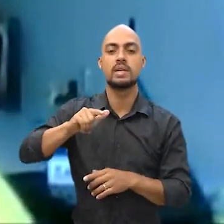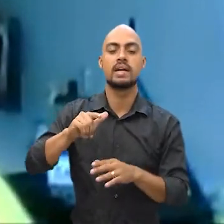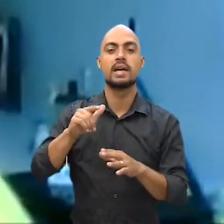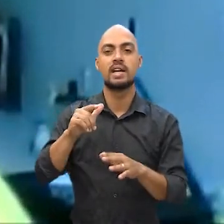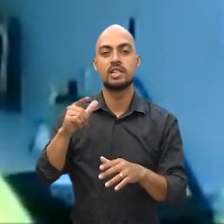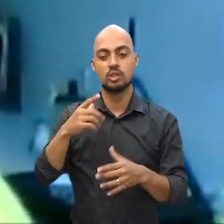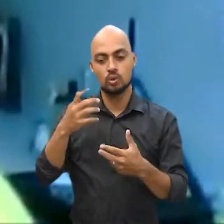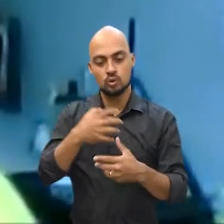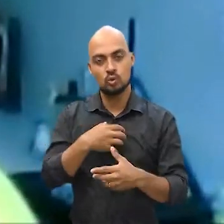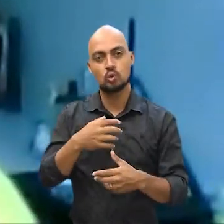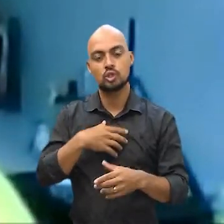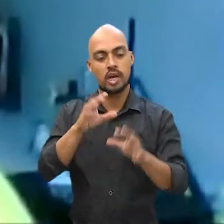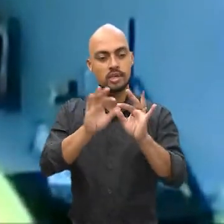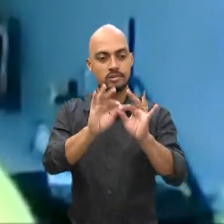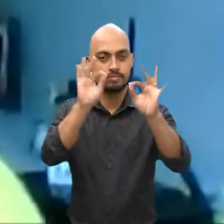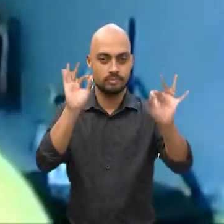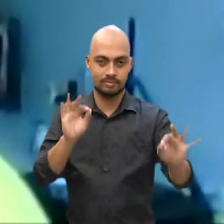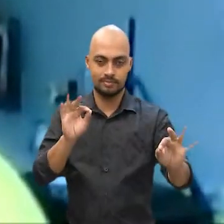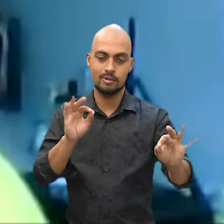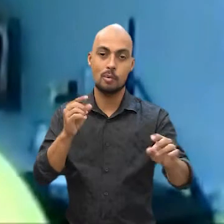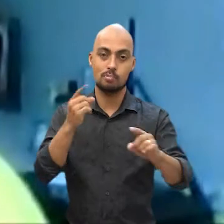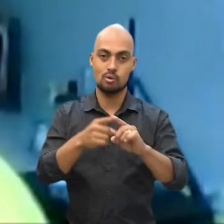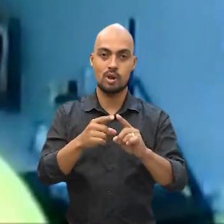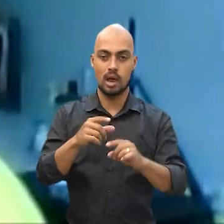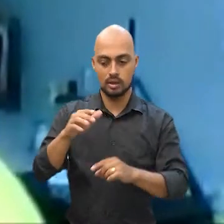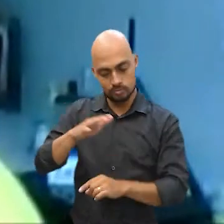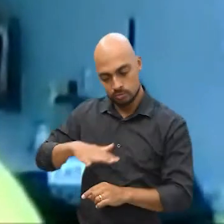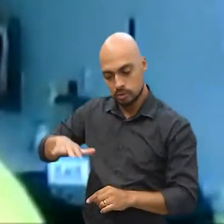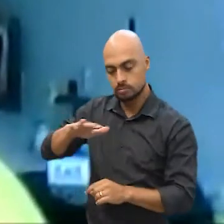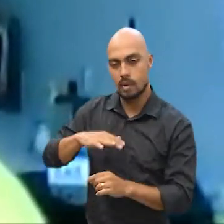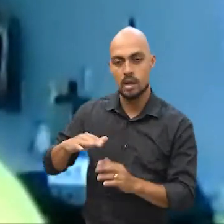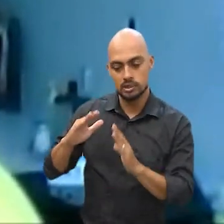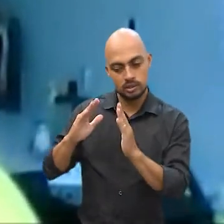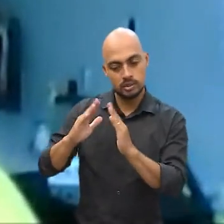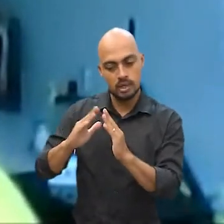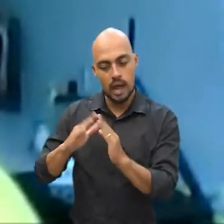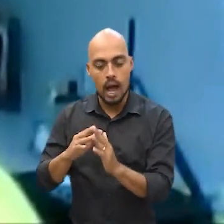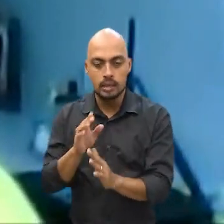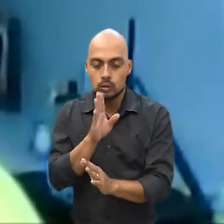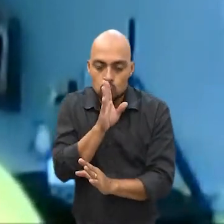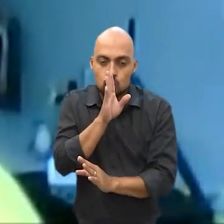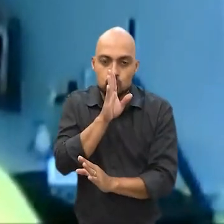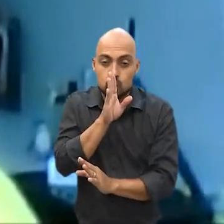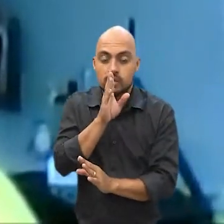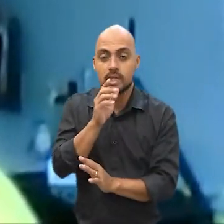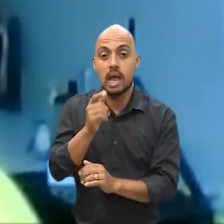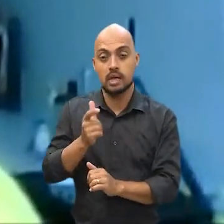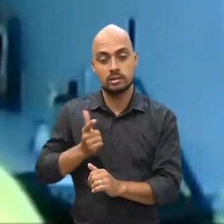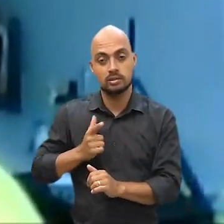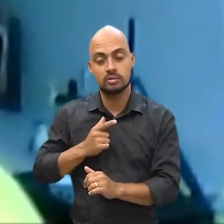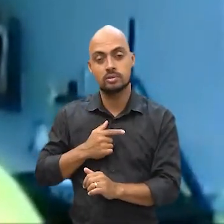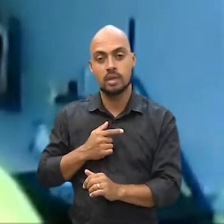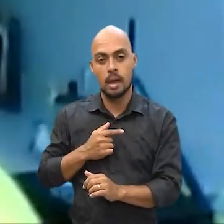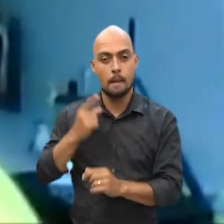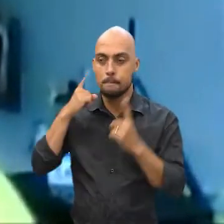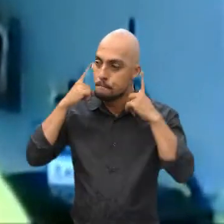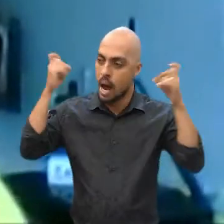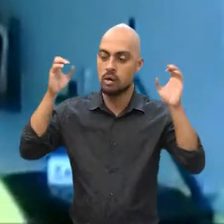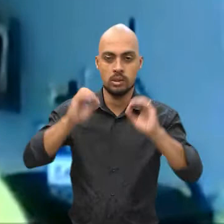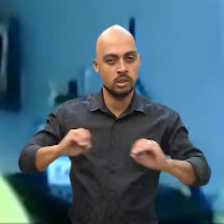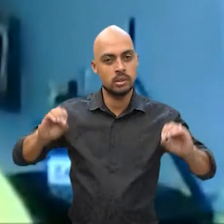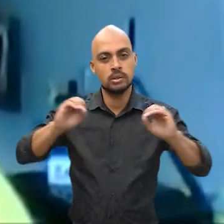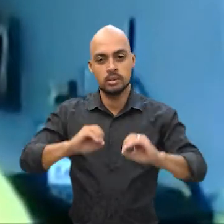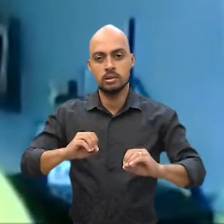nesse formato, porque ele também tem um espaço mais isolado, mais silencioso, que algumas características de alguns aspectos